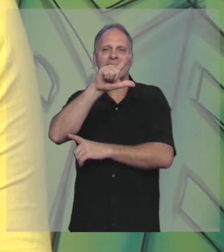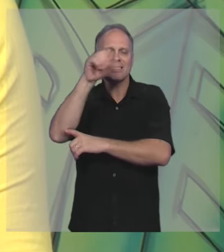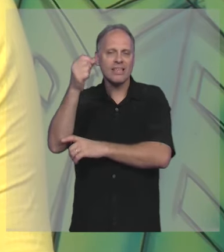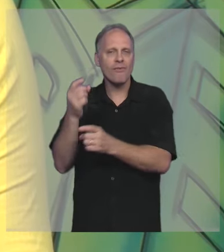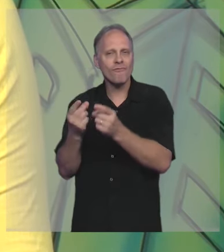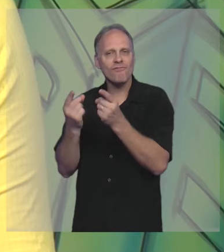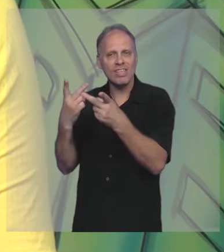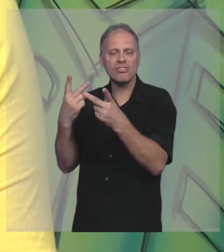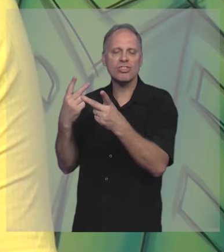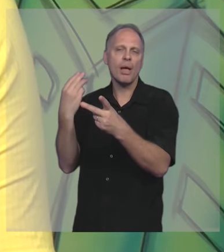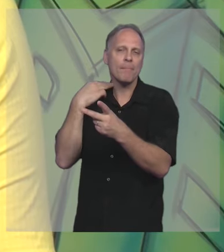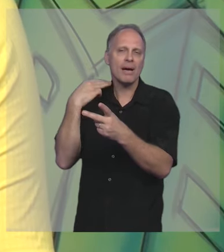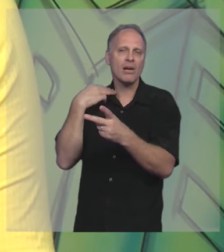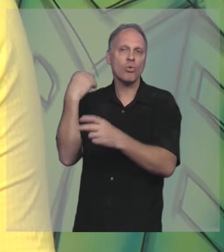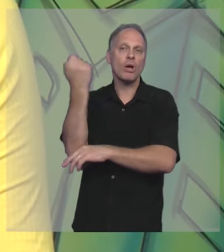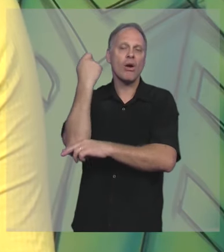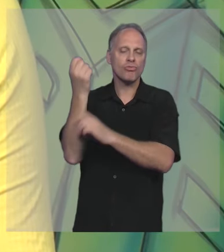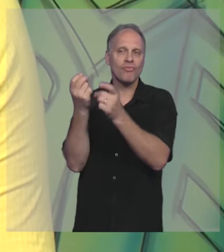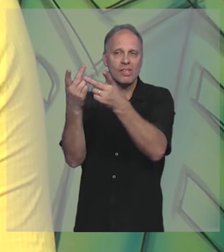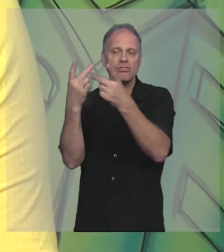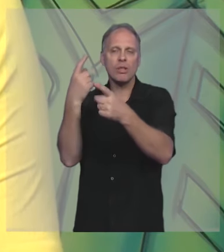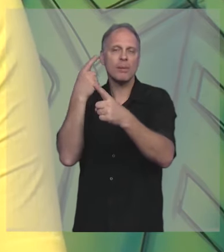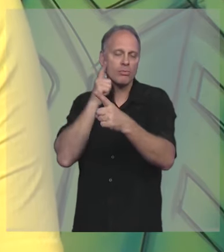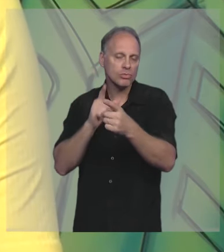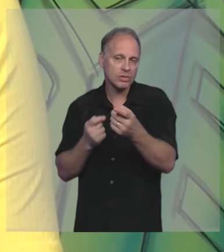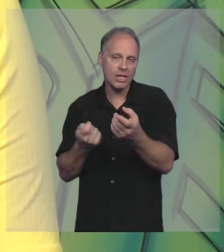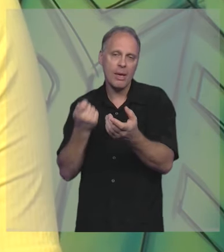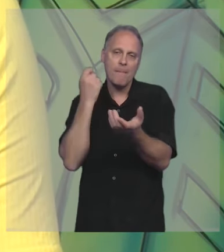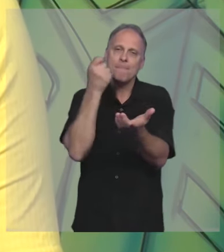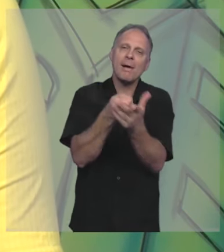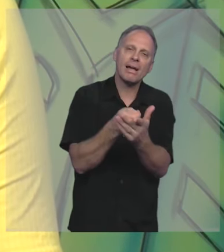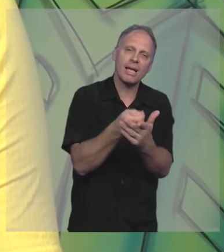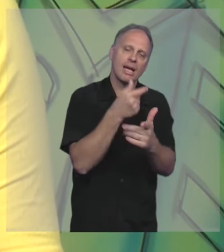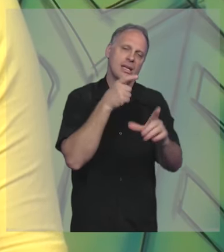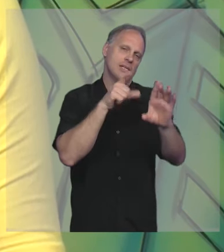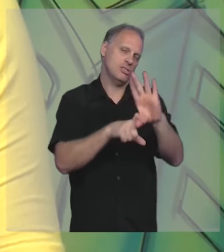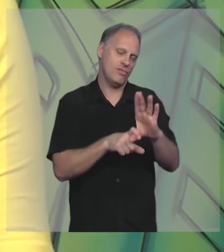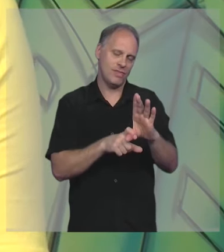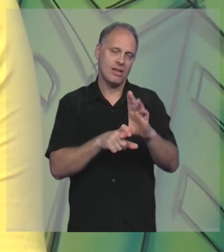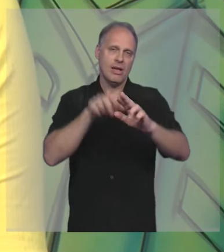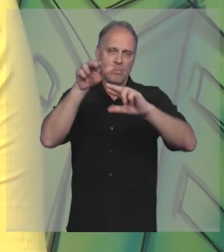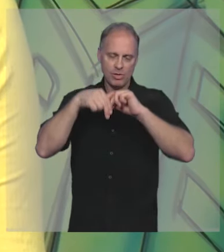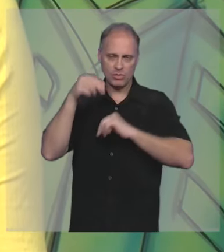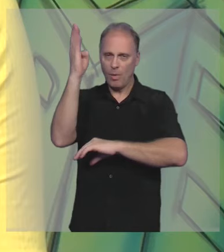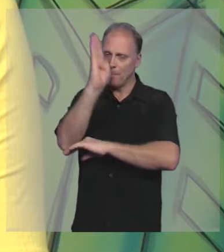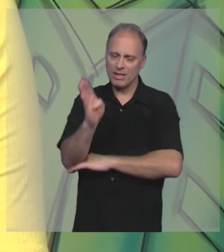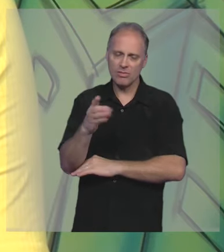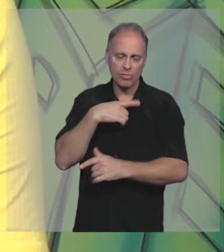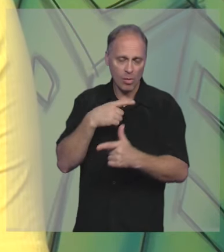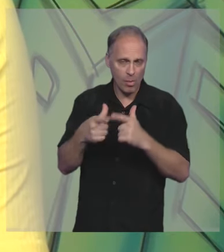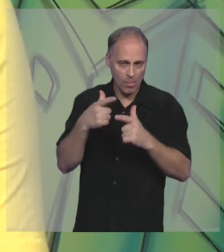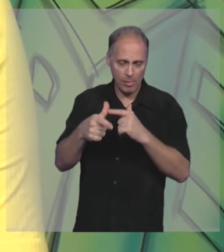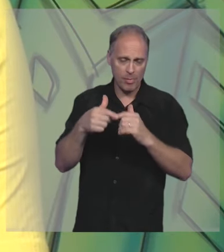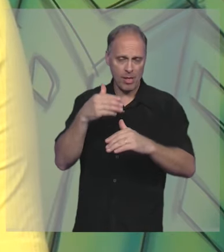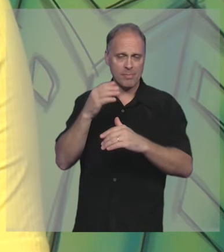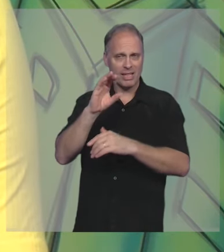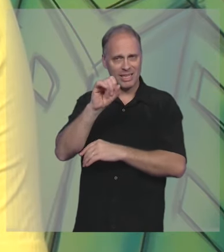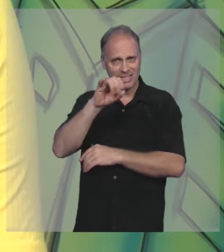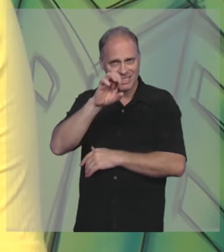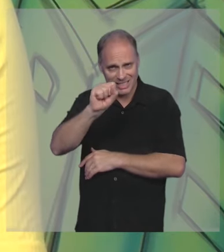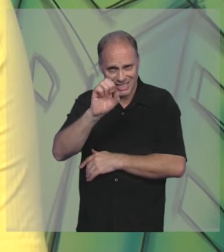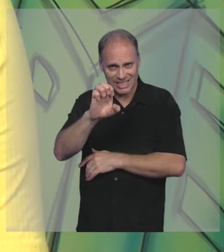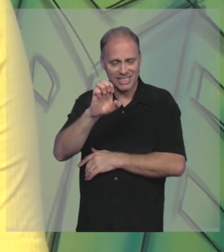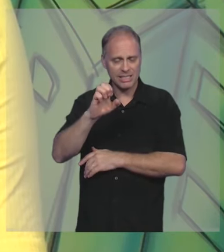tentar cobrir isso. Então, o cenário do Brasil, ele não é dos melhores, né? Nós estamos saindo de um processo de crise, então ele não é uma